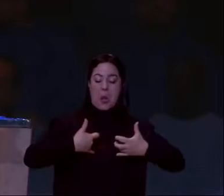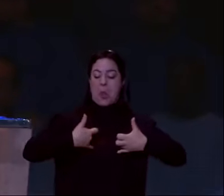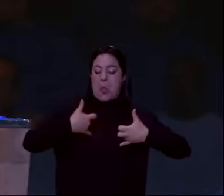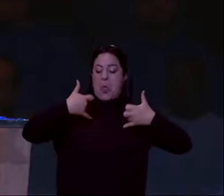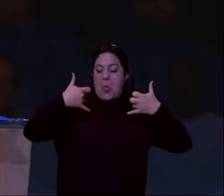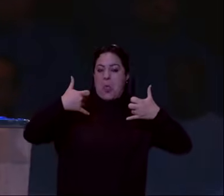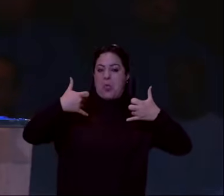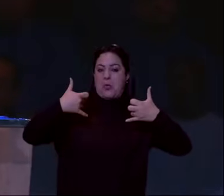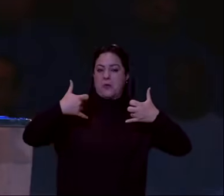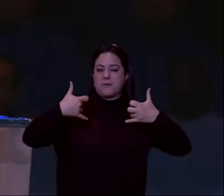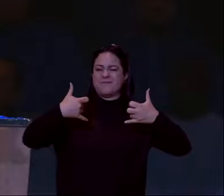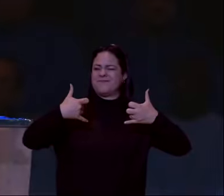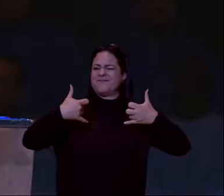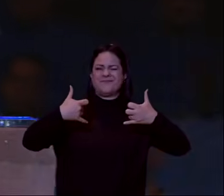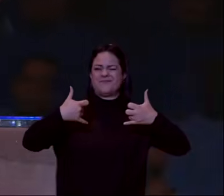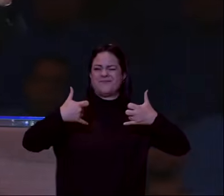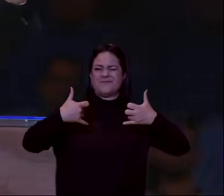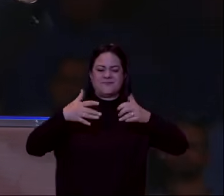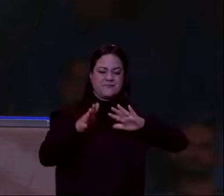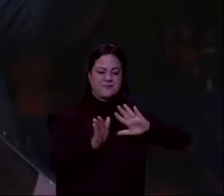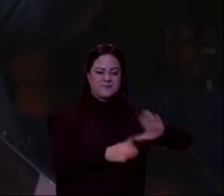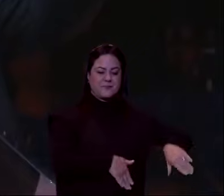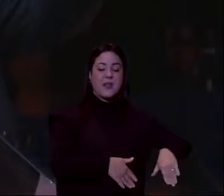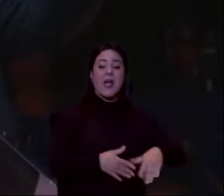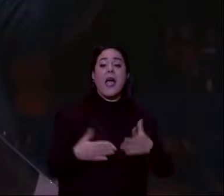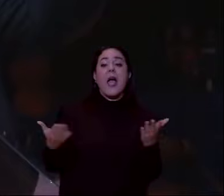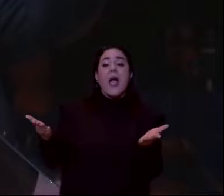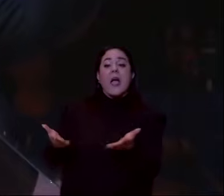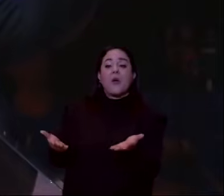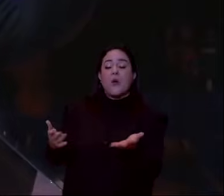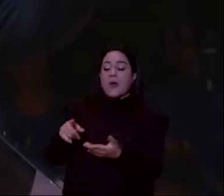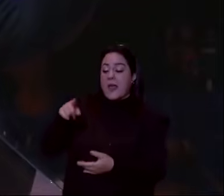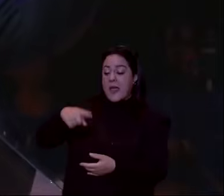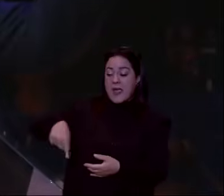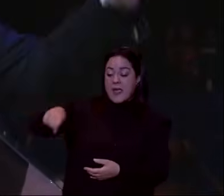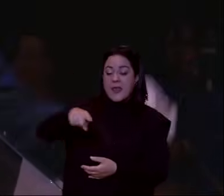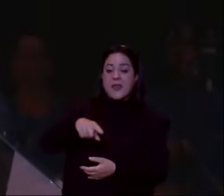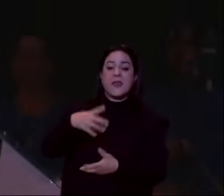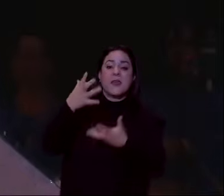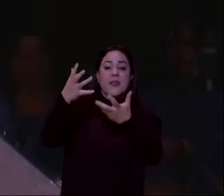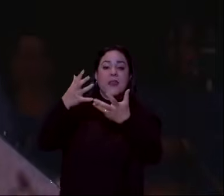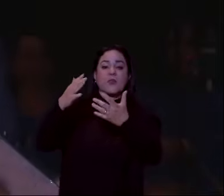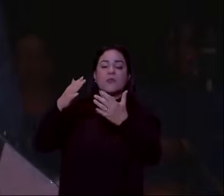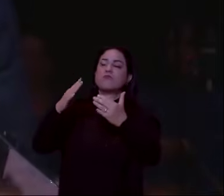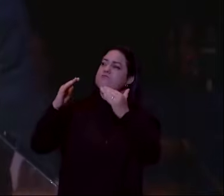aqui eles estavam engrandecendo a glória de Deus.